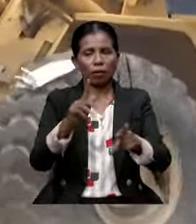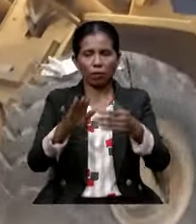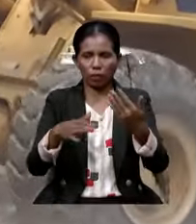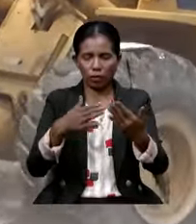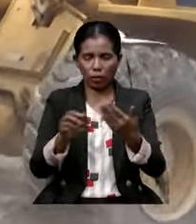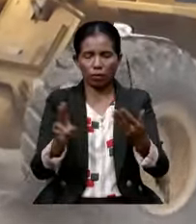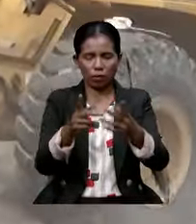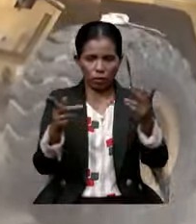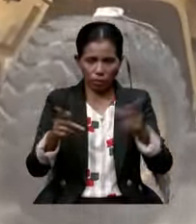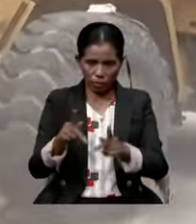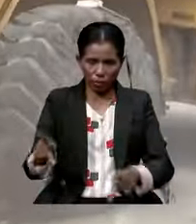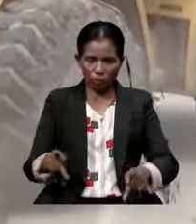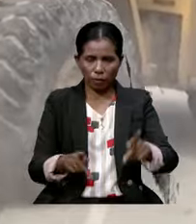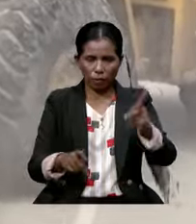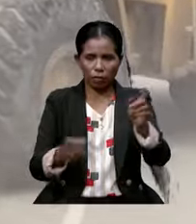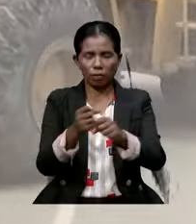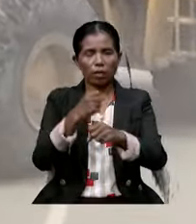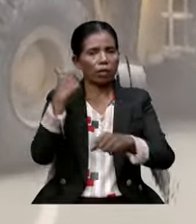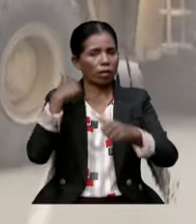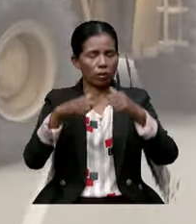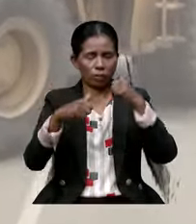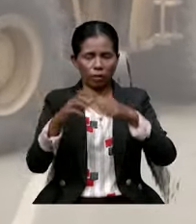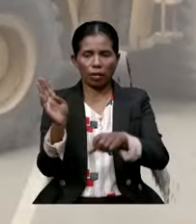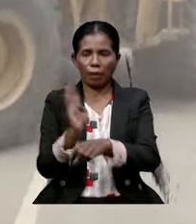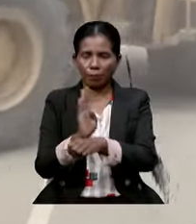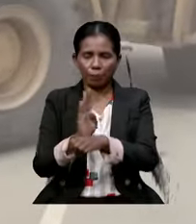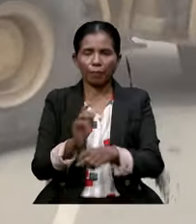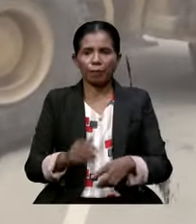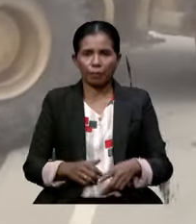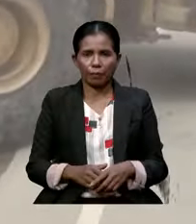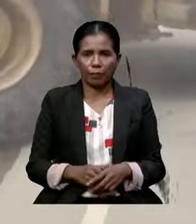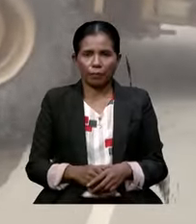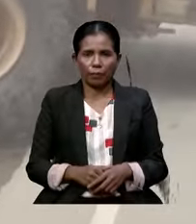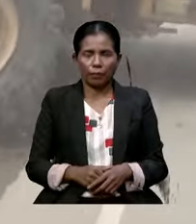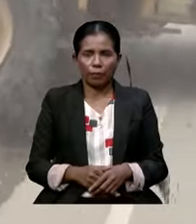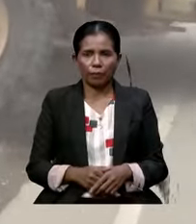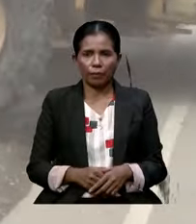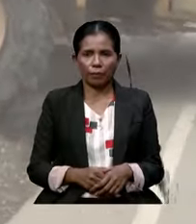cidadão Sira usa espaço público ou de atividade negócio. João Carlos Giamen.